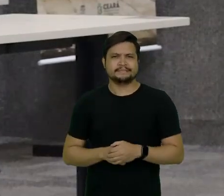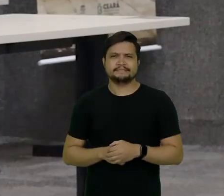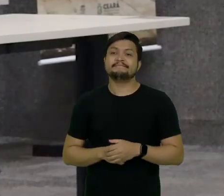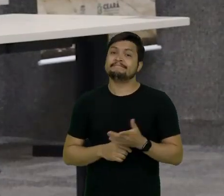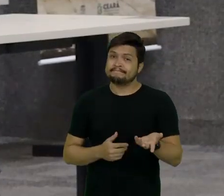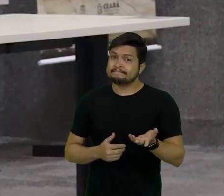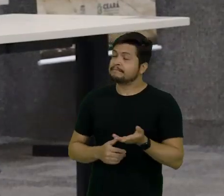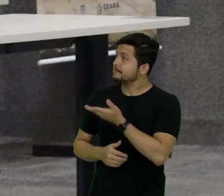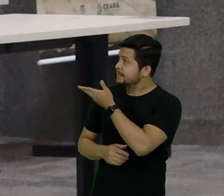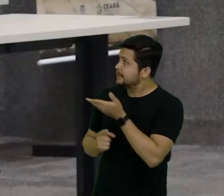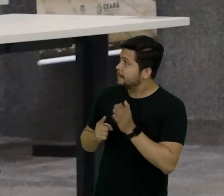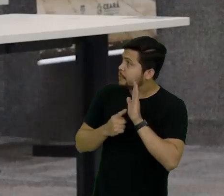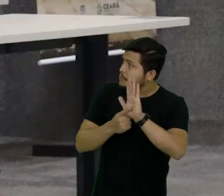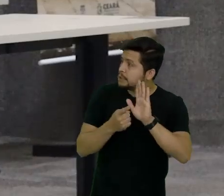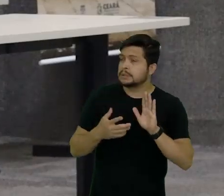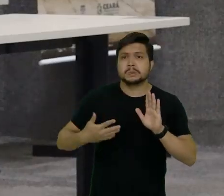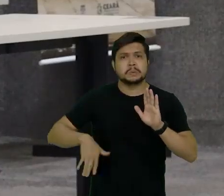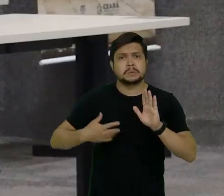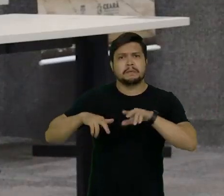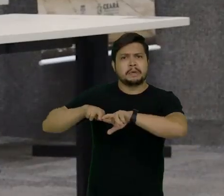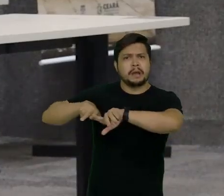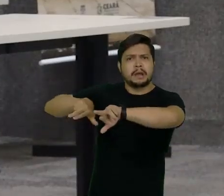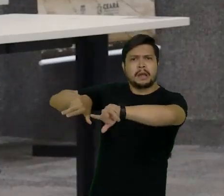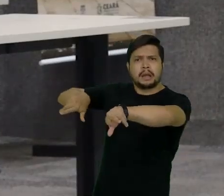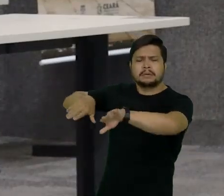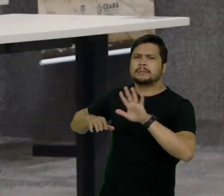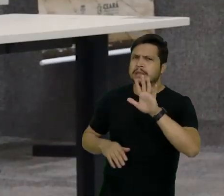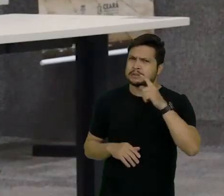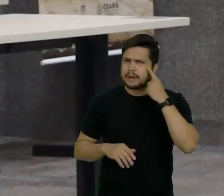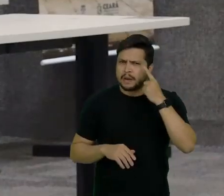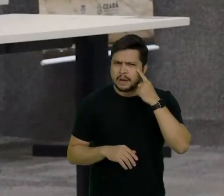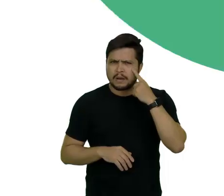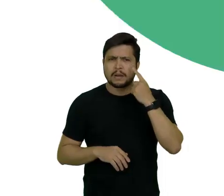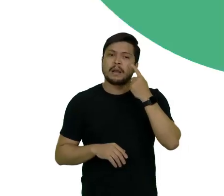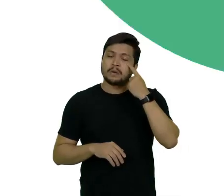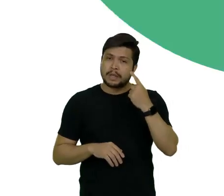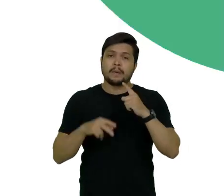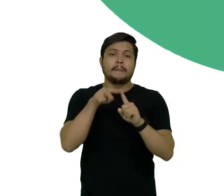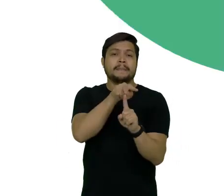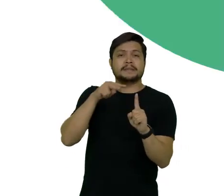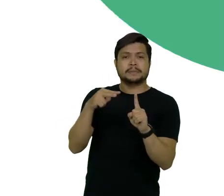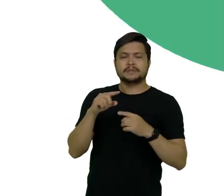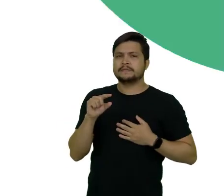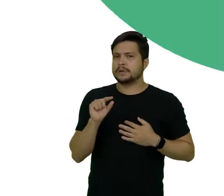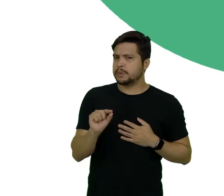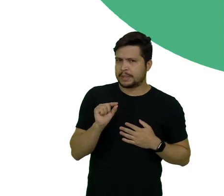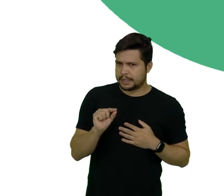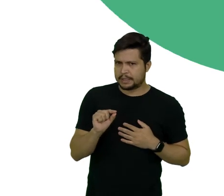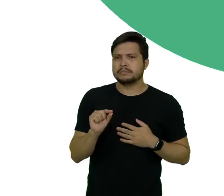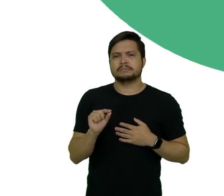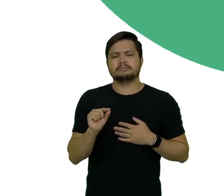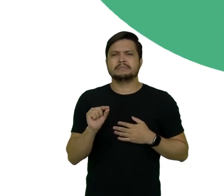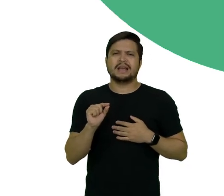isso como conquista? Está aumentando nossa concorrência? Como é que é isso? Bom, pessoal, eu vejo isso por uma